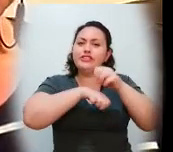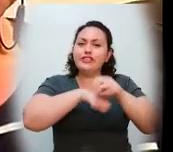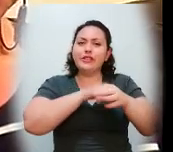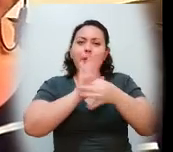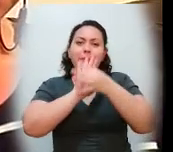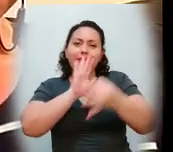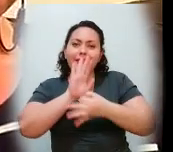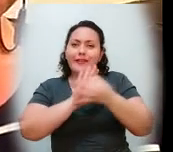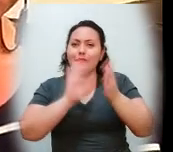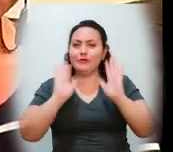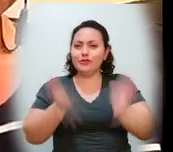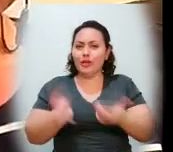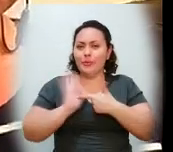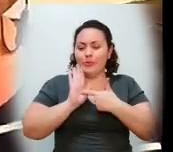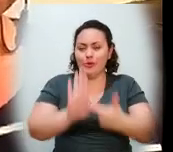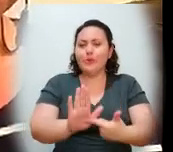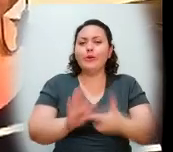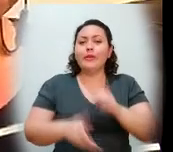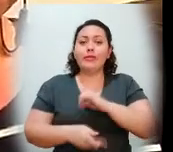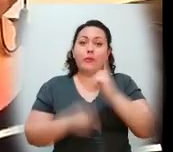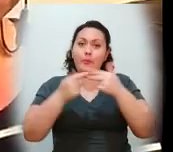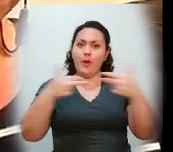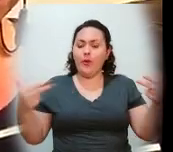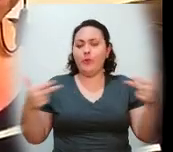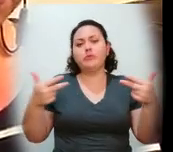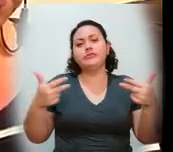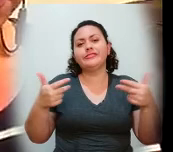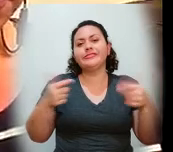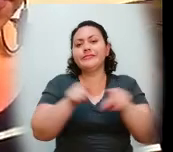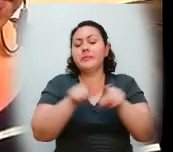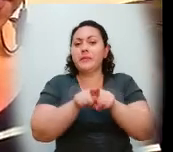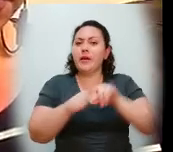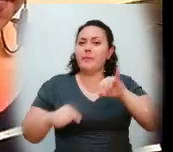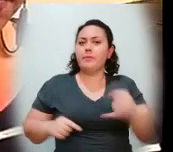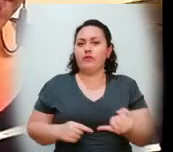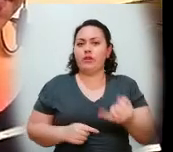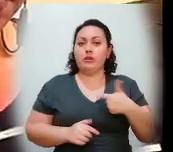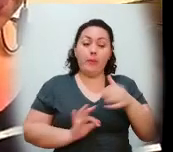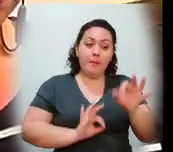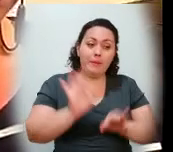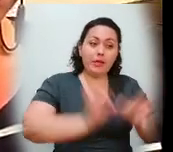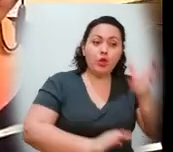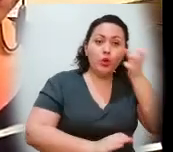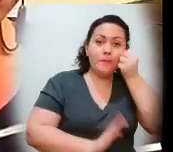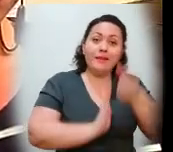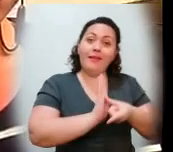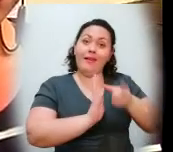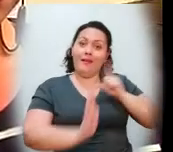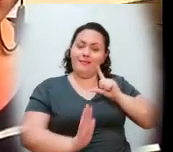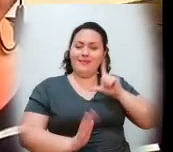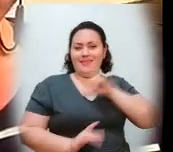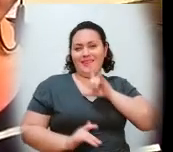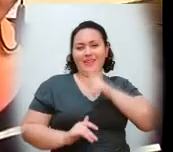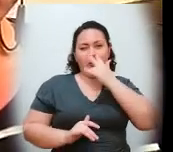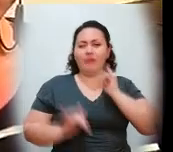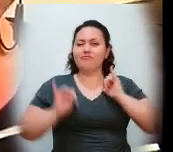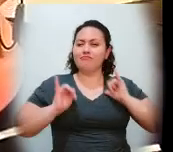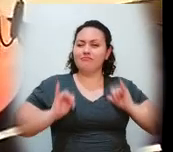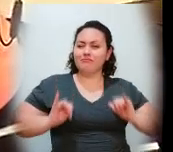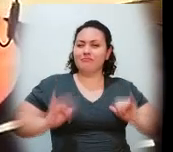que também antes de dormir, como uma técnica de relaxamento, é a gente utilizar a nossa